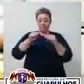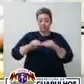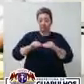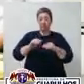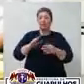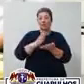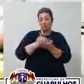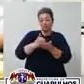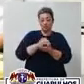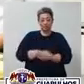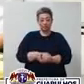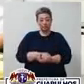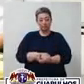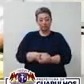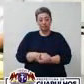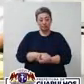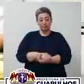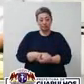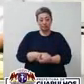Acrescenta aí a segunda parte do bolo.